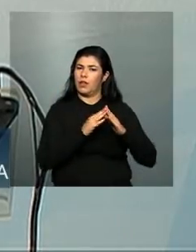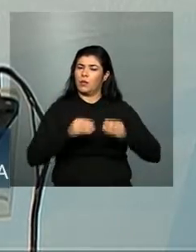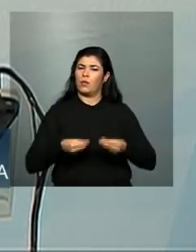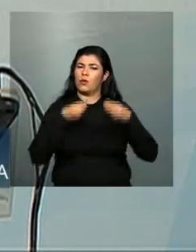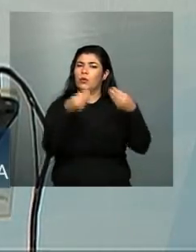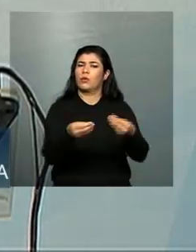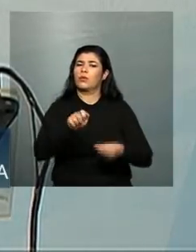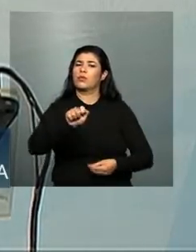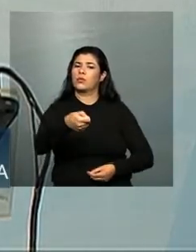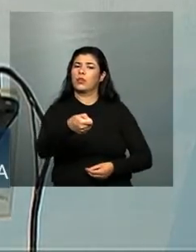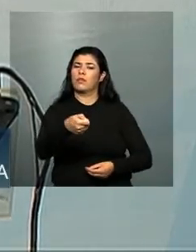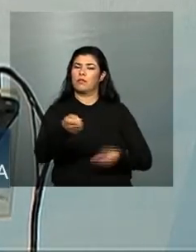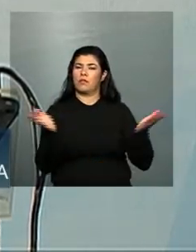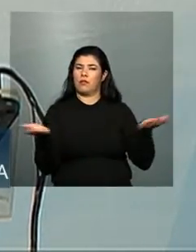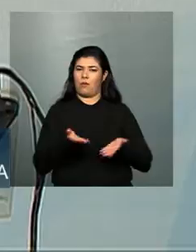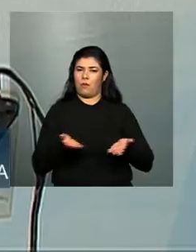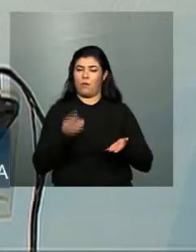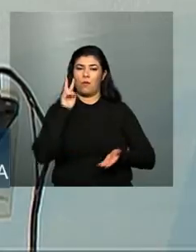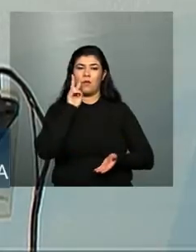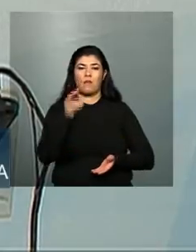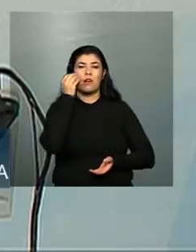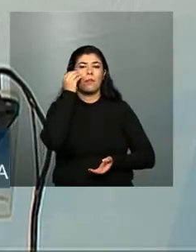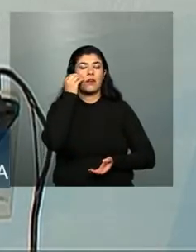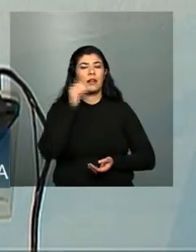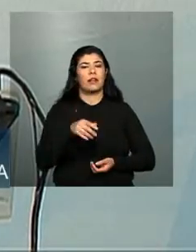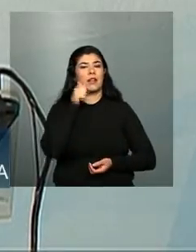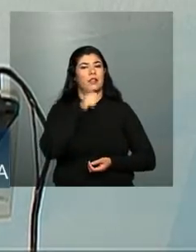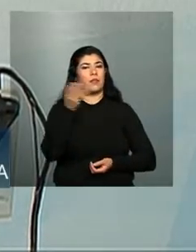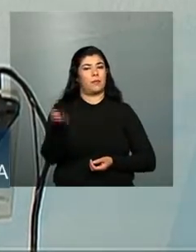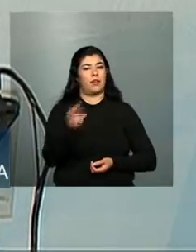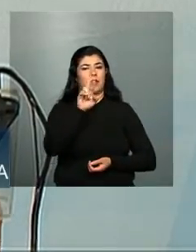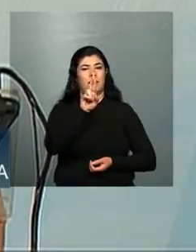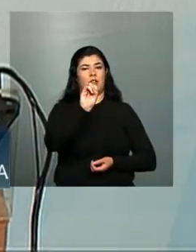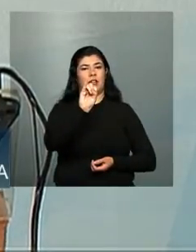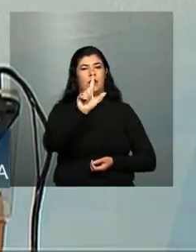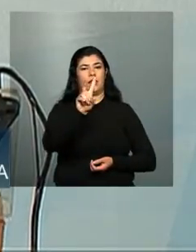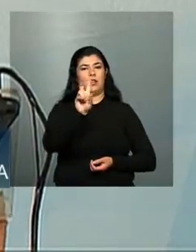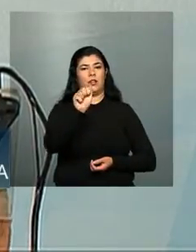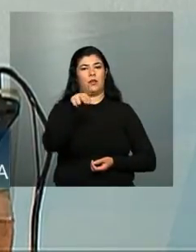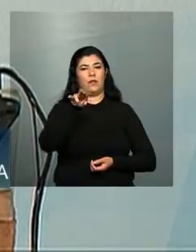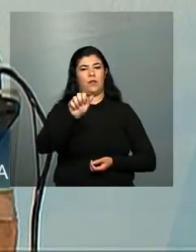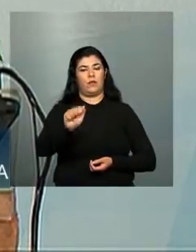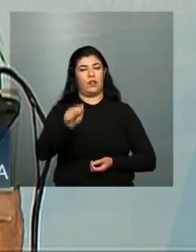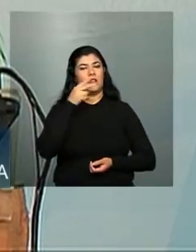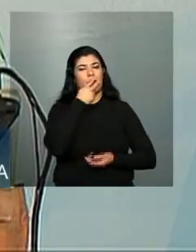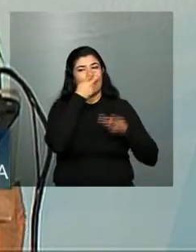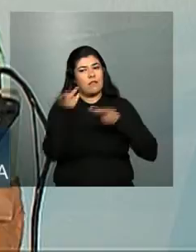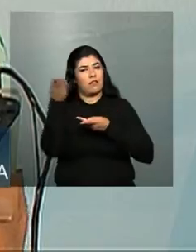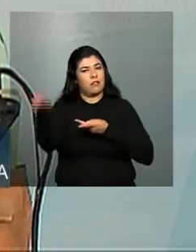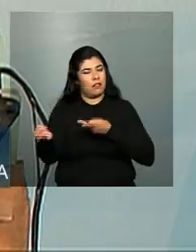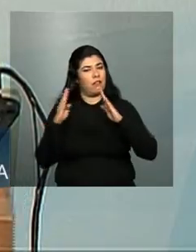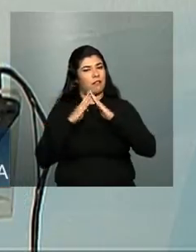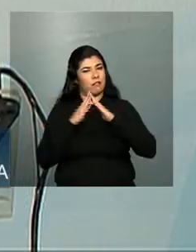lá. Agora eu estive com a Rilvânia, ali na casa da Rilvânia. Eu visitei a casa